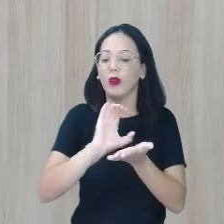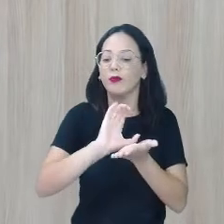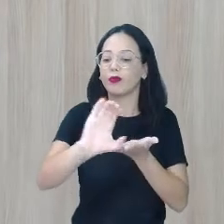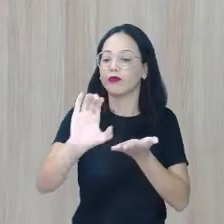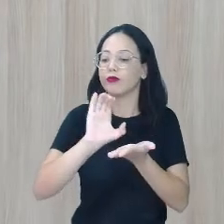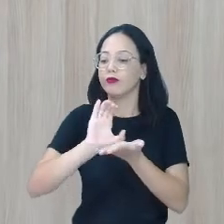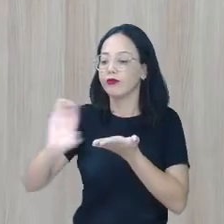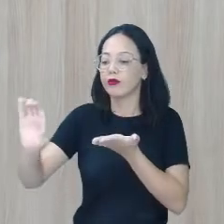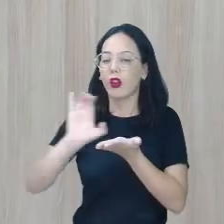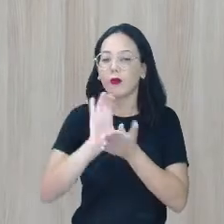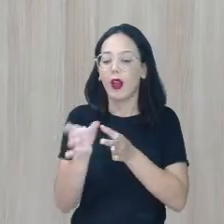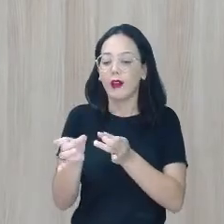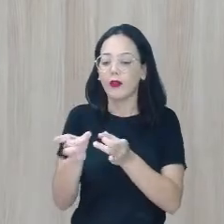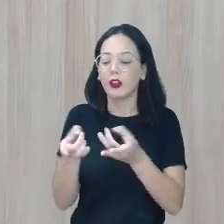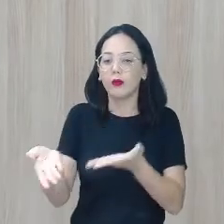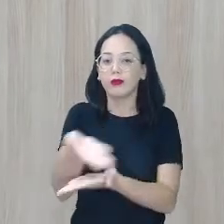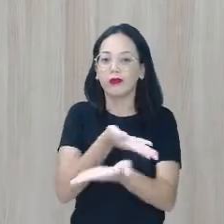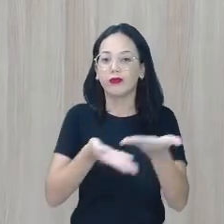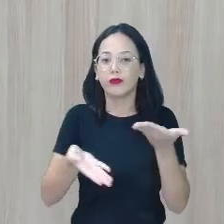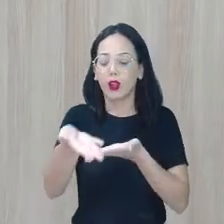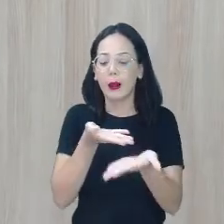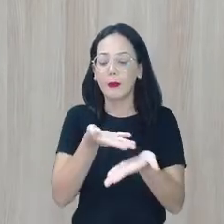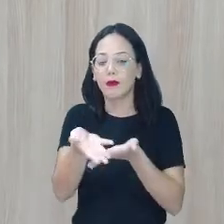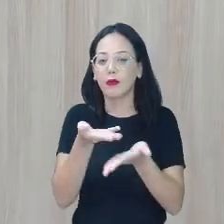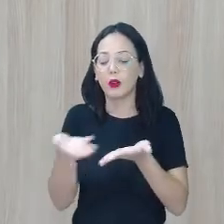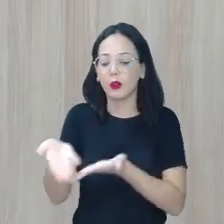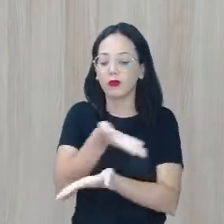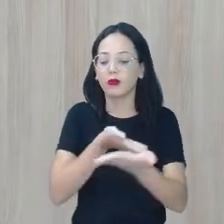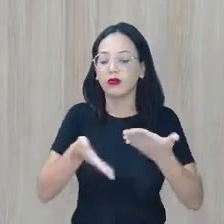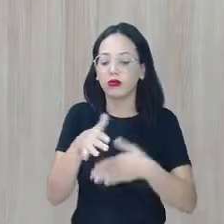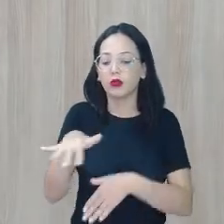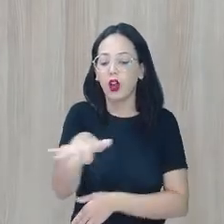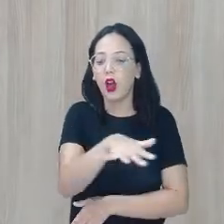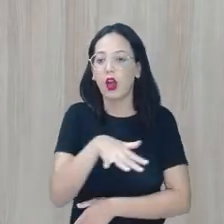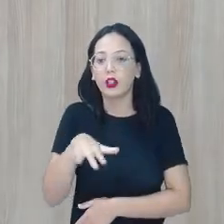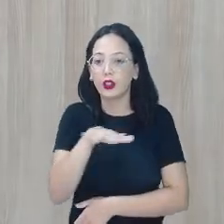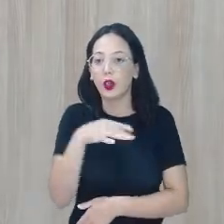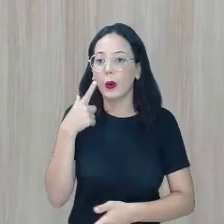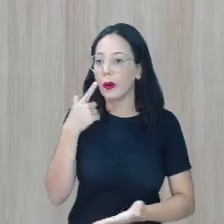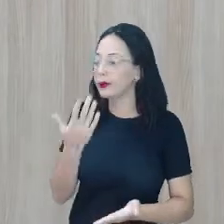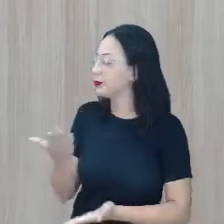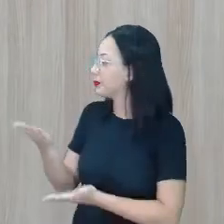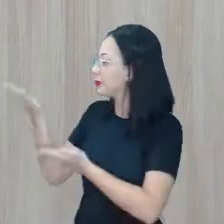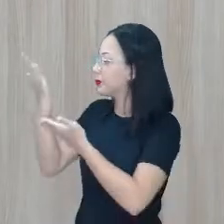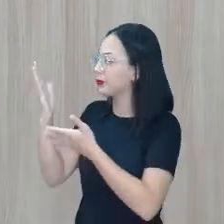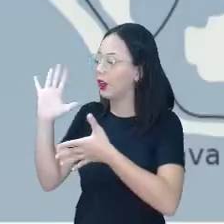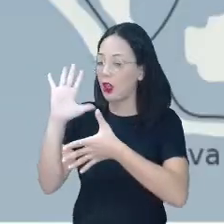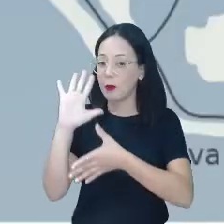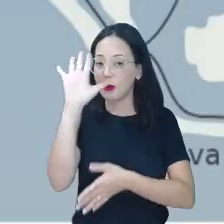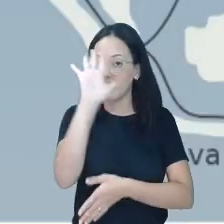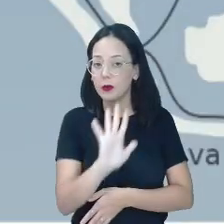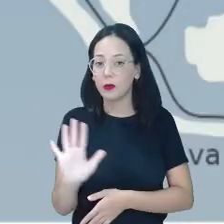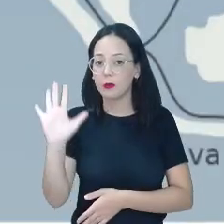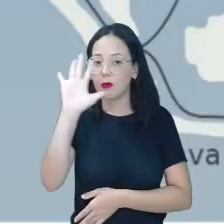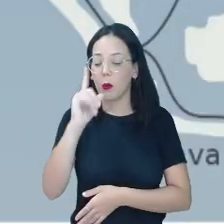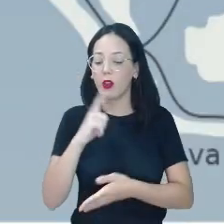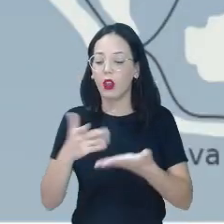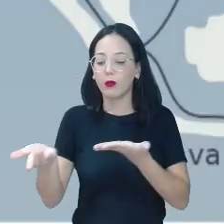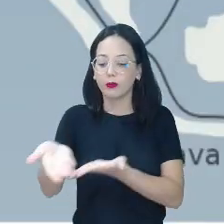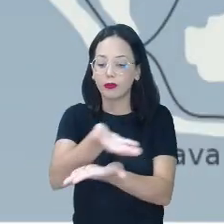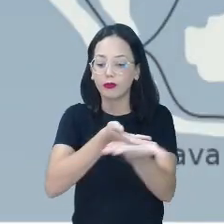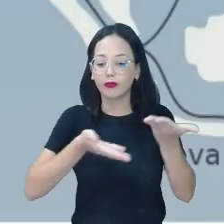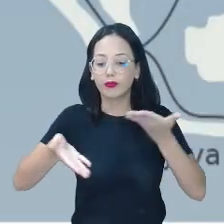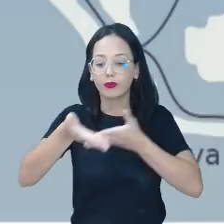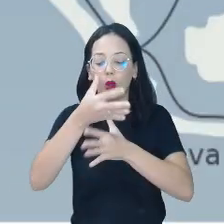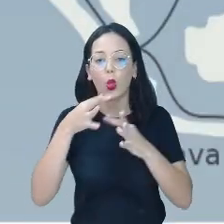exportação e movimentou aquela região ali, movimentou aqui, ó, como a gente vê no mapa aqui, ó, movimentou todo